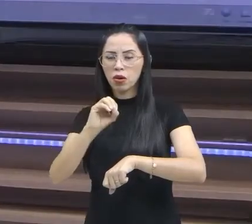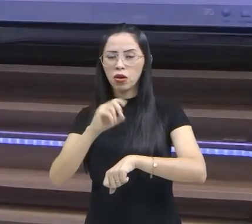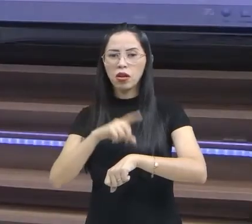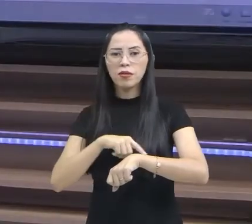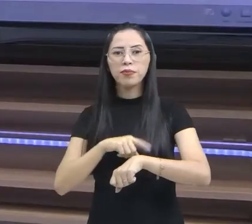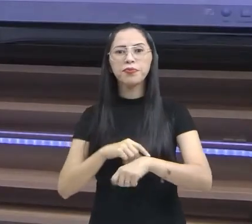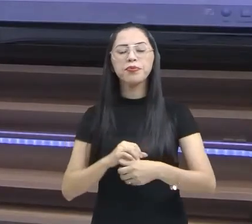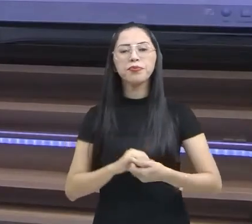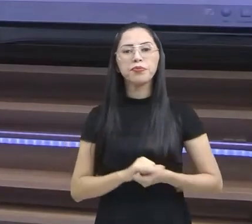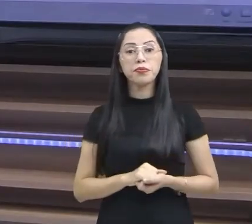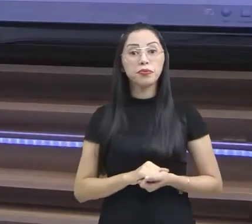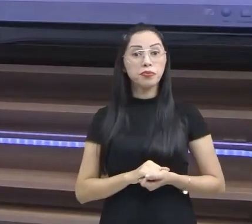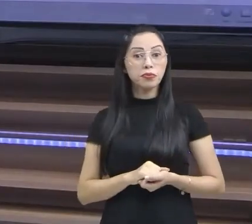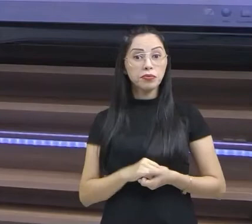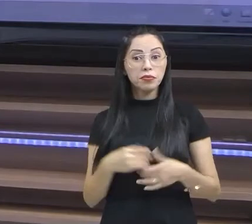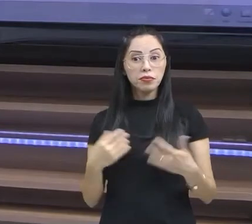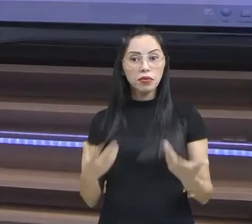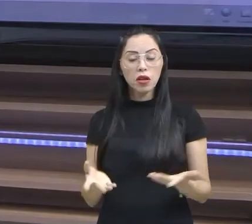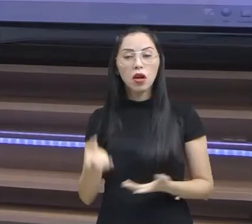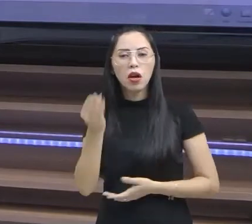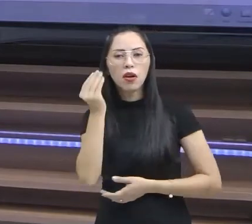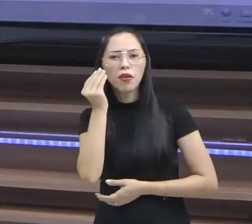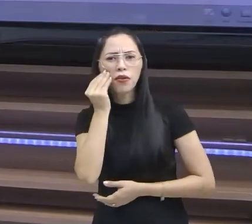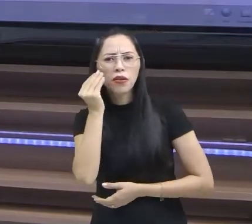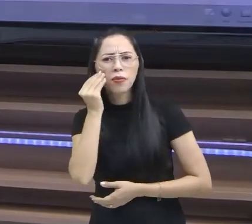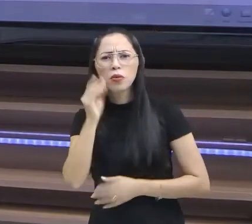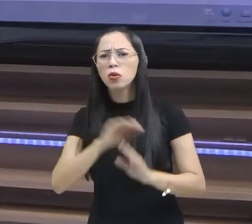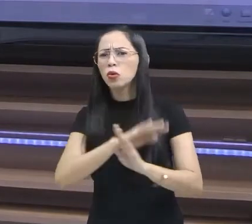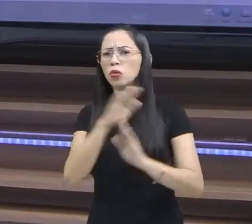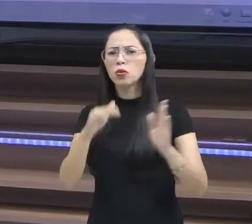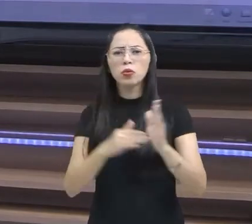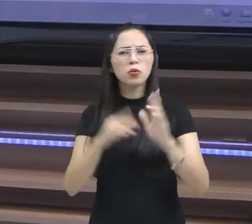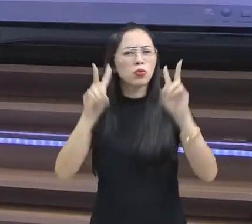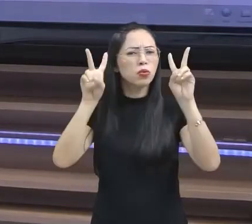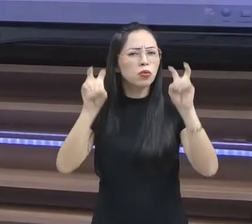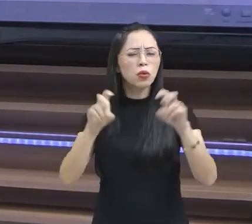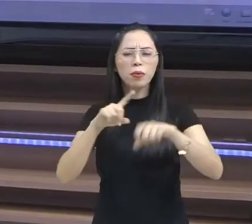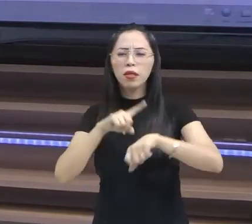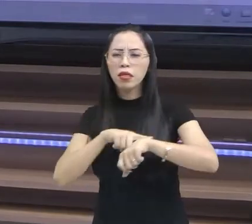Então, nós vimos o seguinte, que tudo em relação ao tempo está conectado.